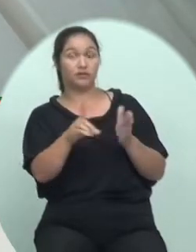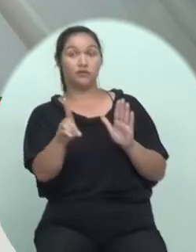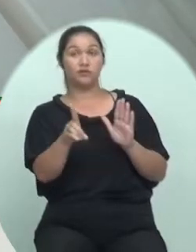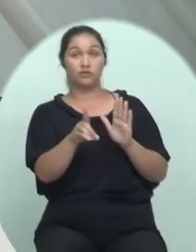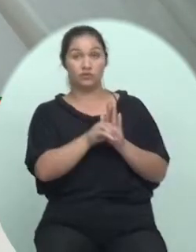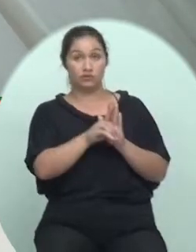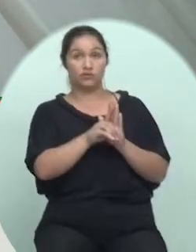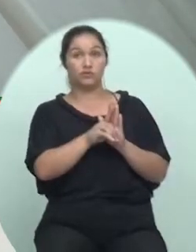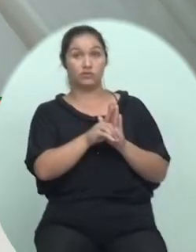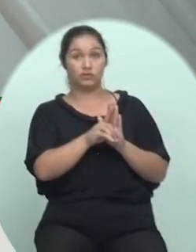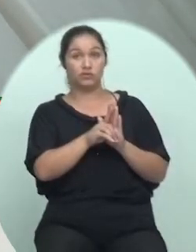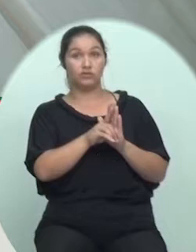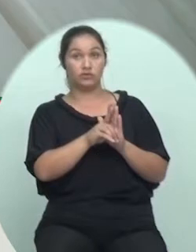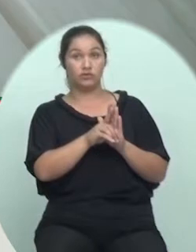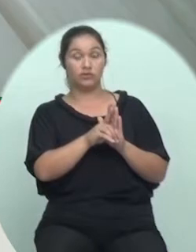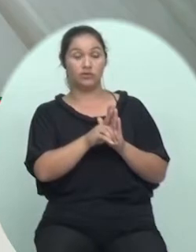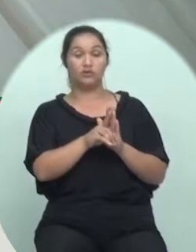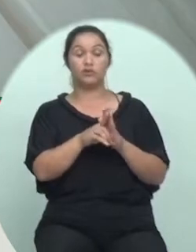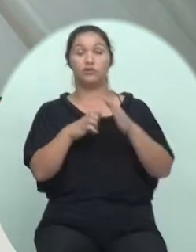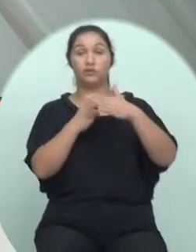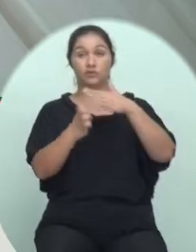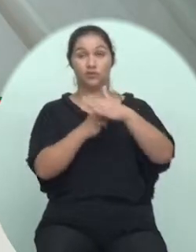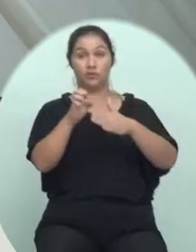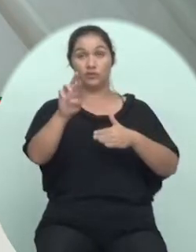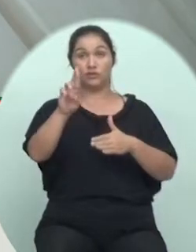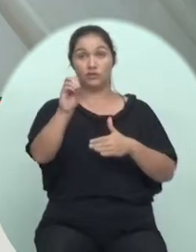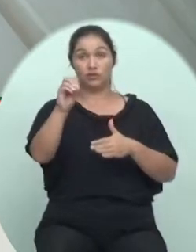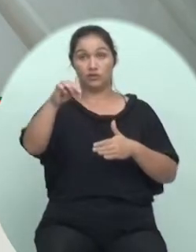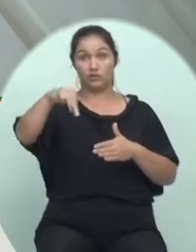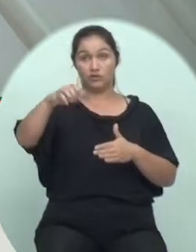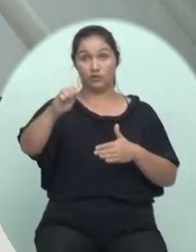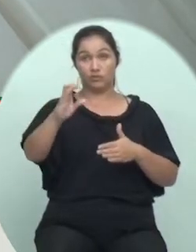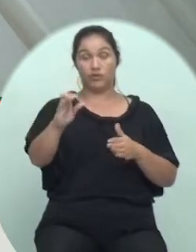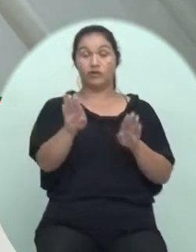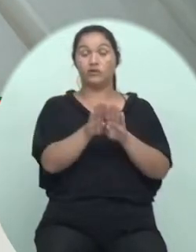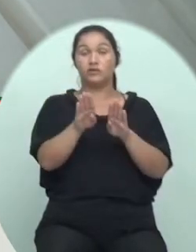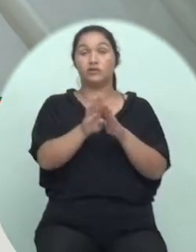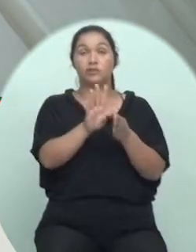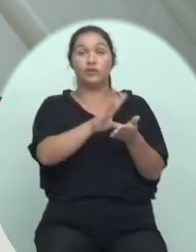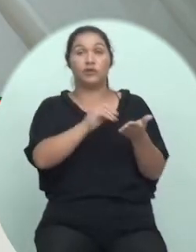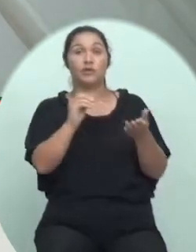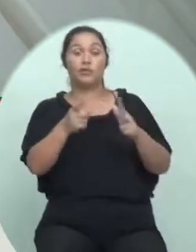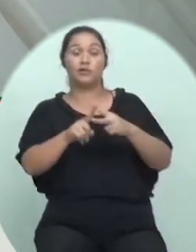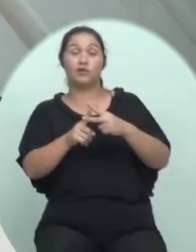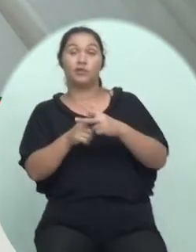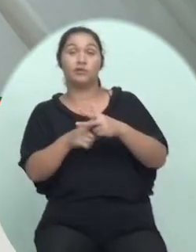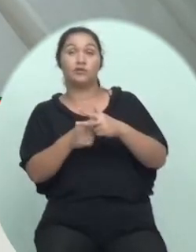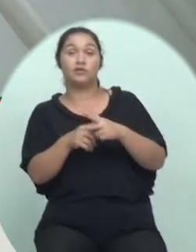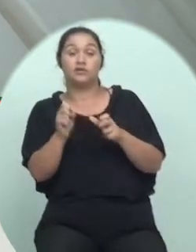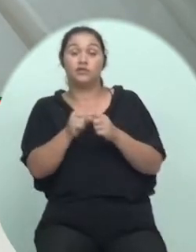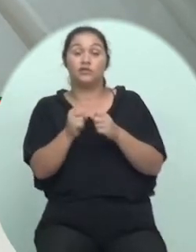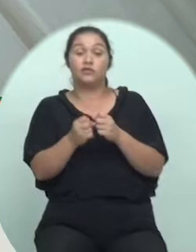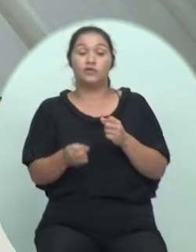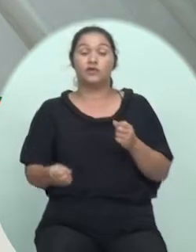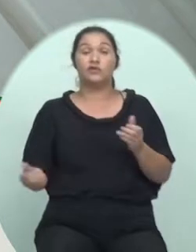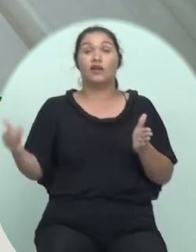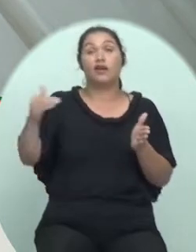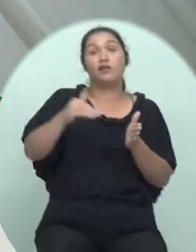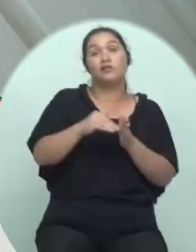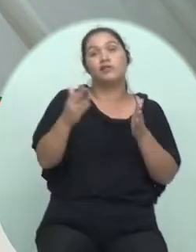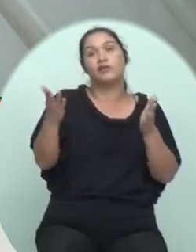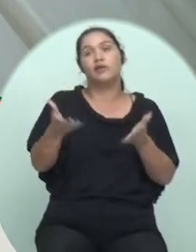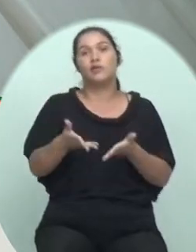empresa Romac, bem como cópia de todas as manutenções realizadas até o presente momento, referente à máquina